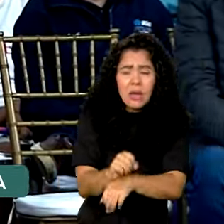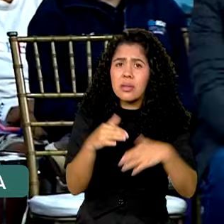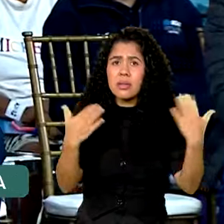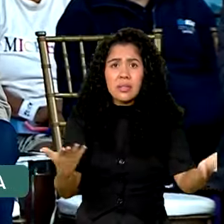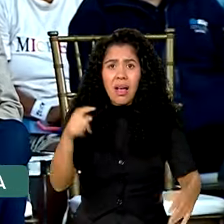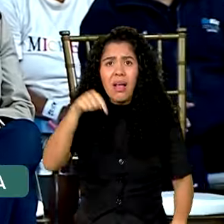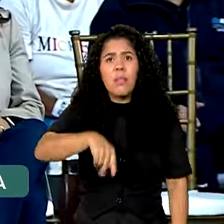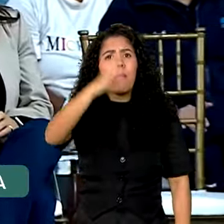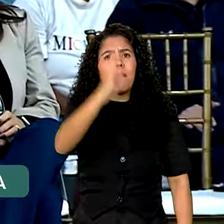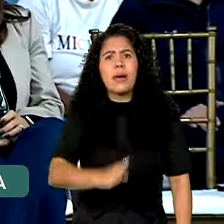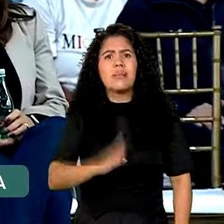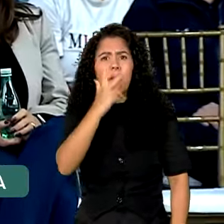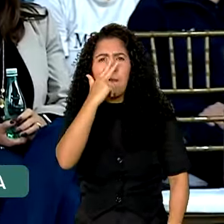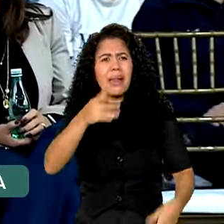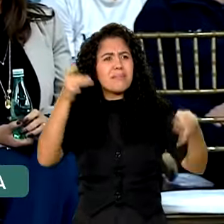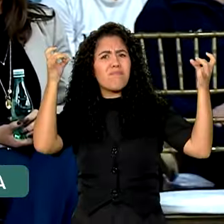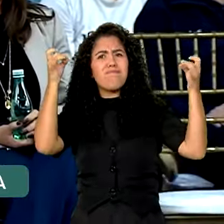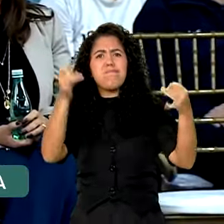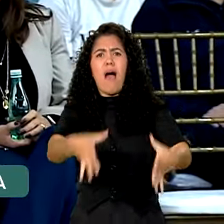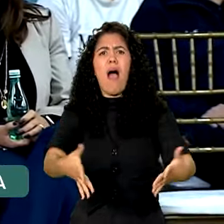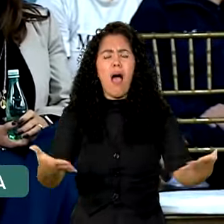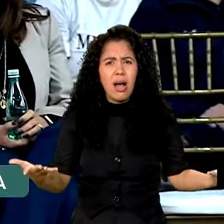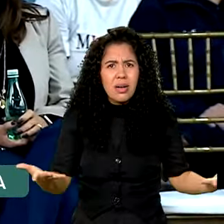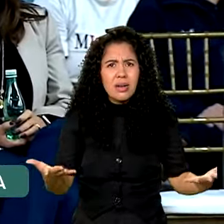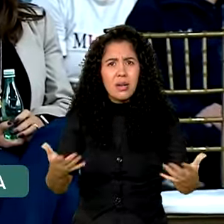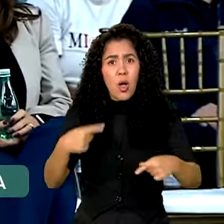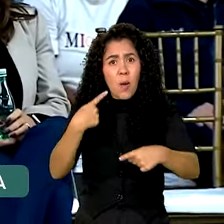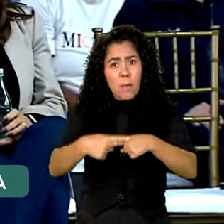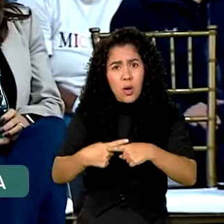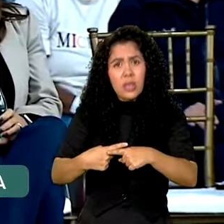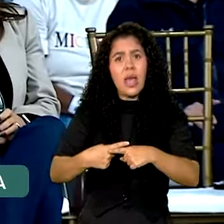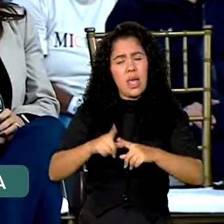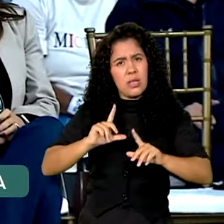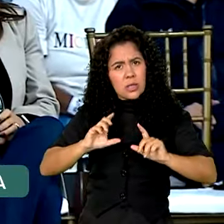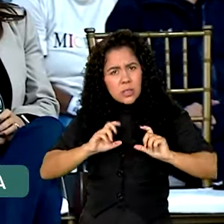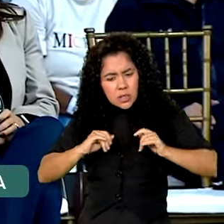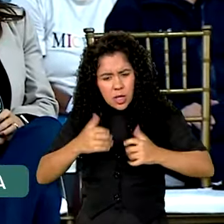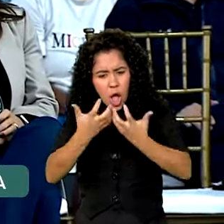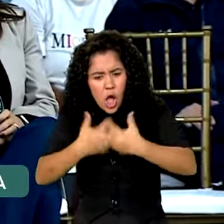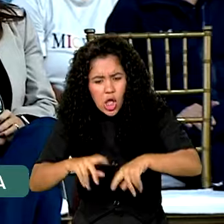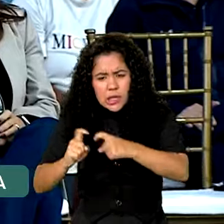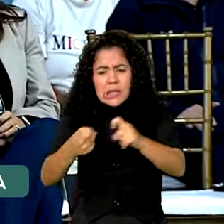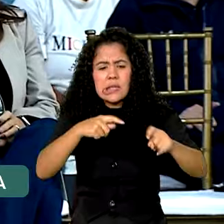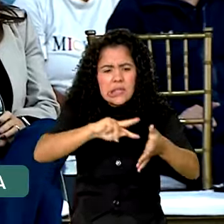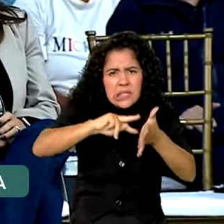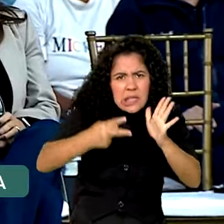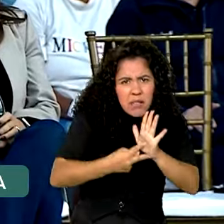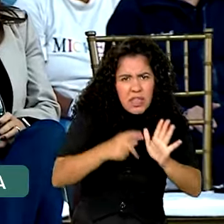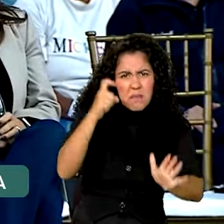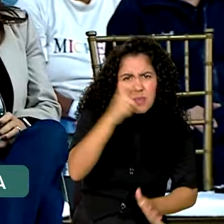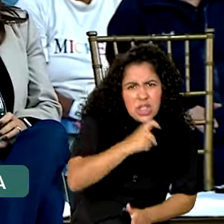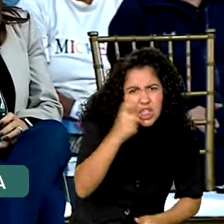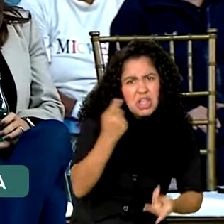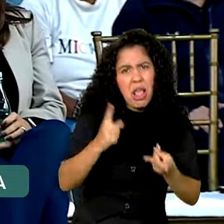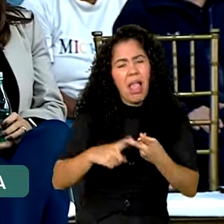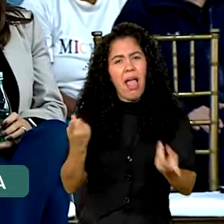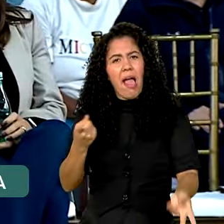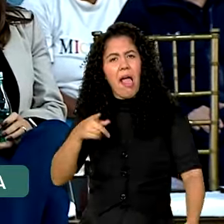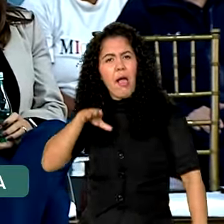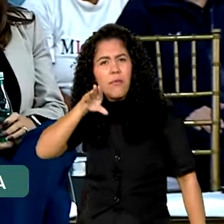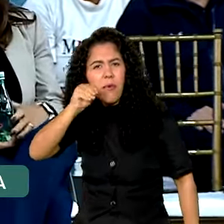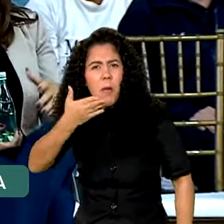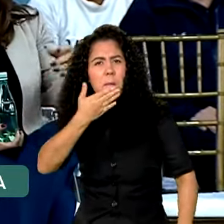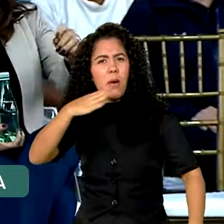foi abandonado, porque governar não é mentir, governar não é falar,